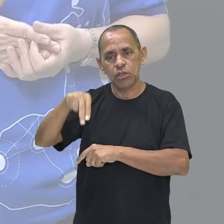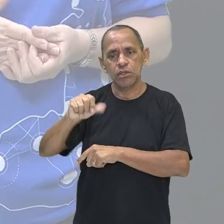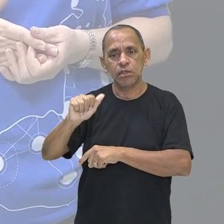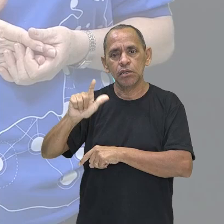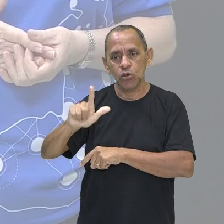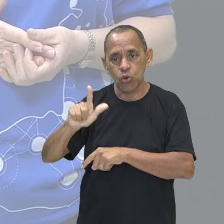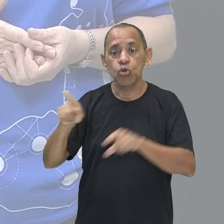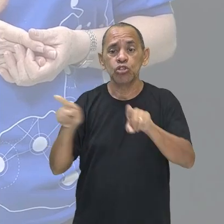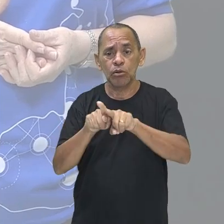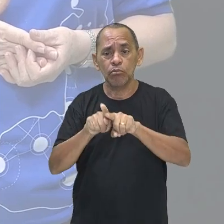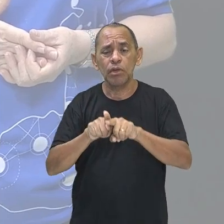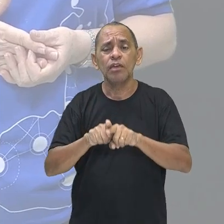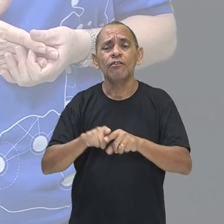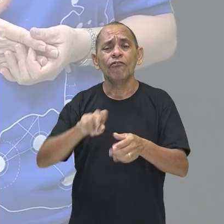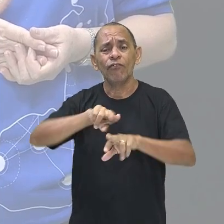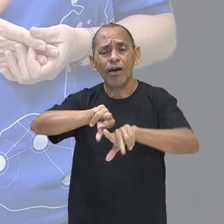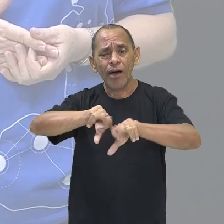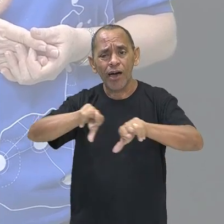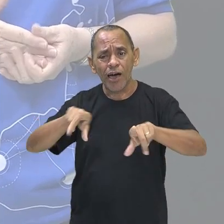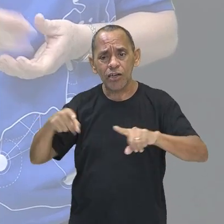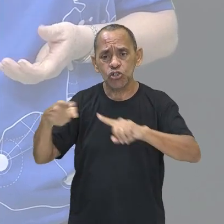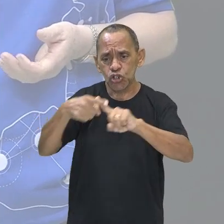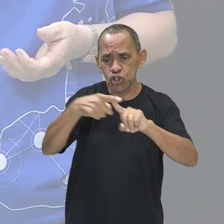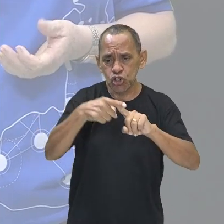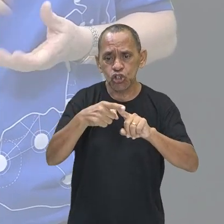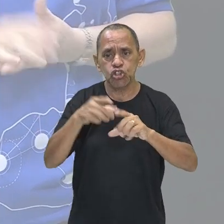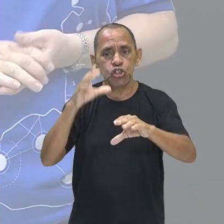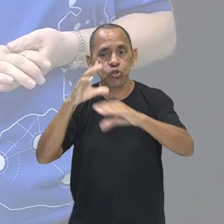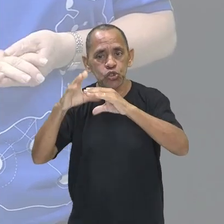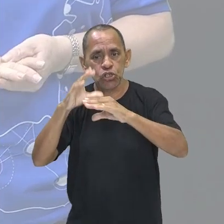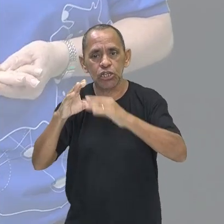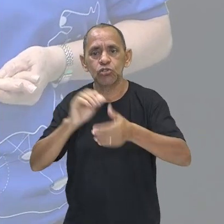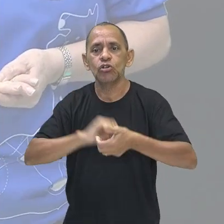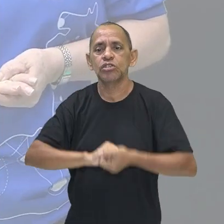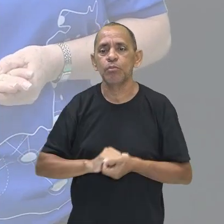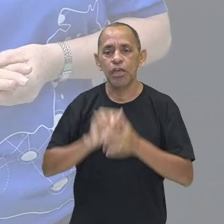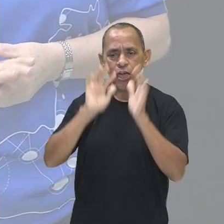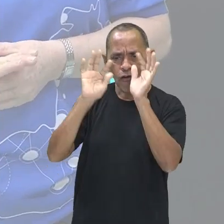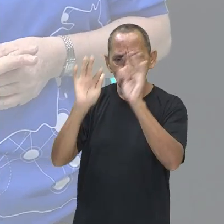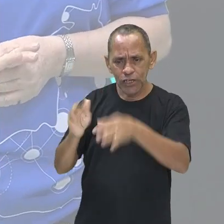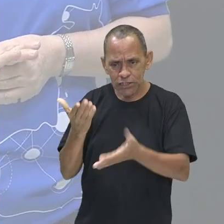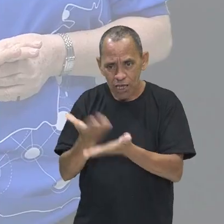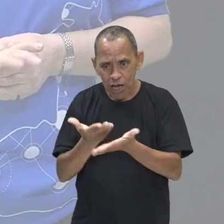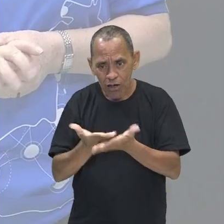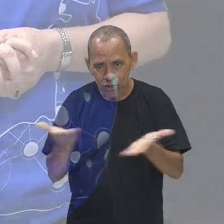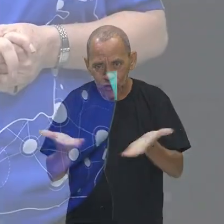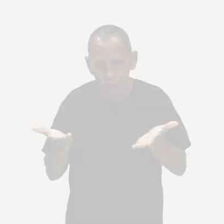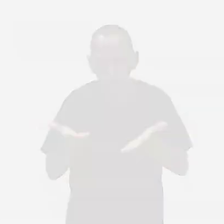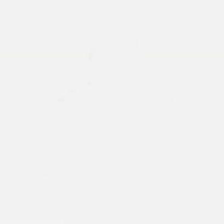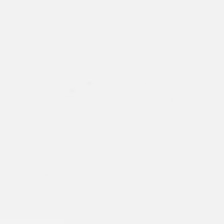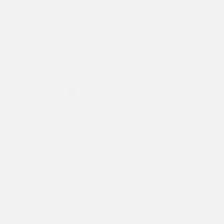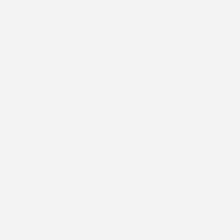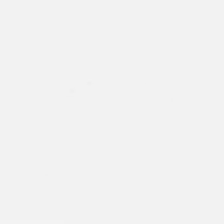que fizeram parte desse movimento, certo? Então, finalizamos a nossa aula.